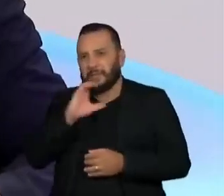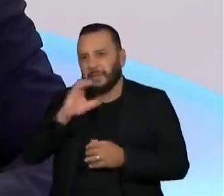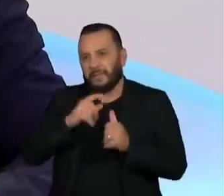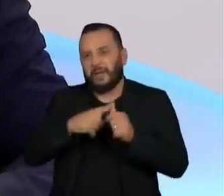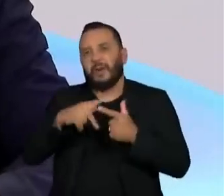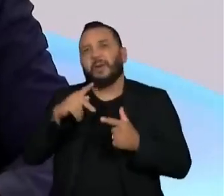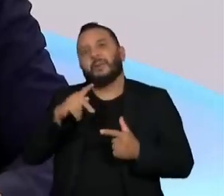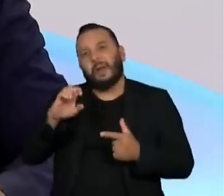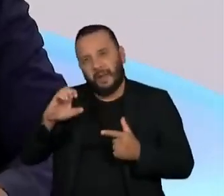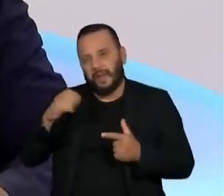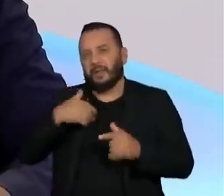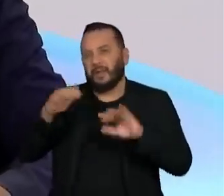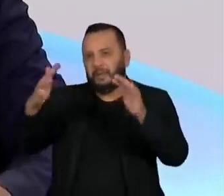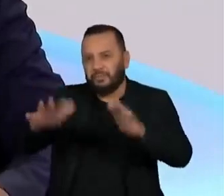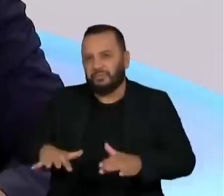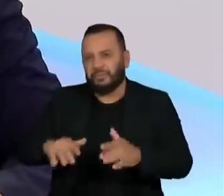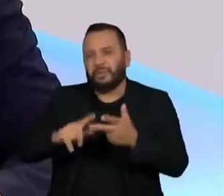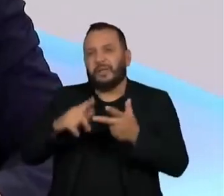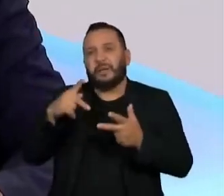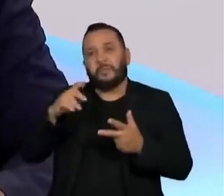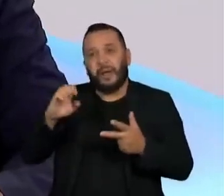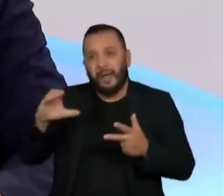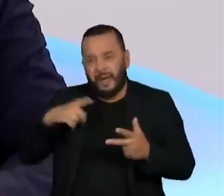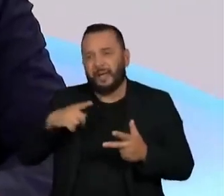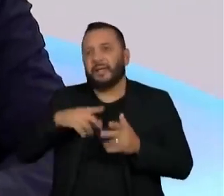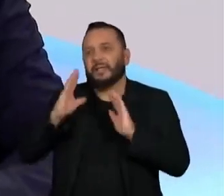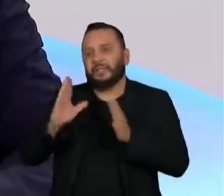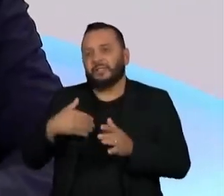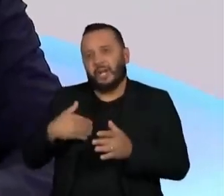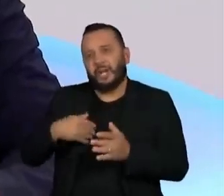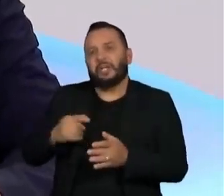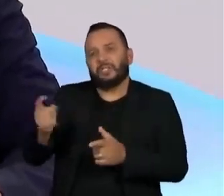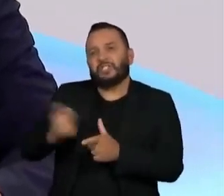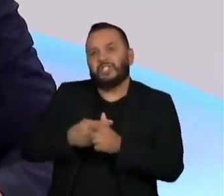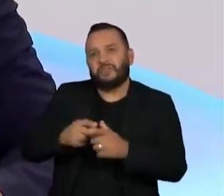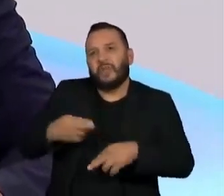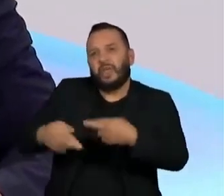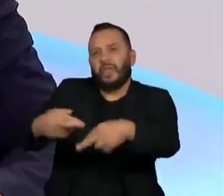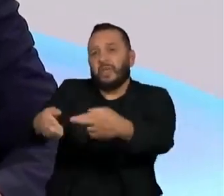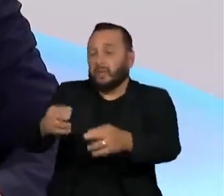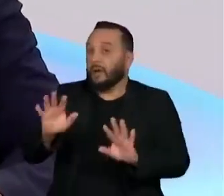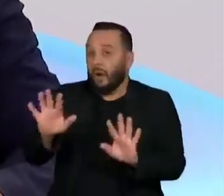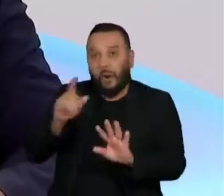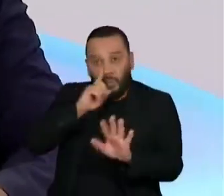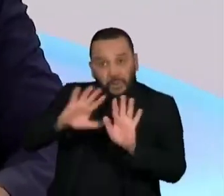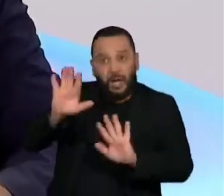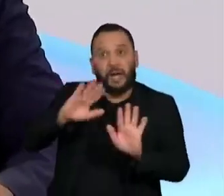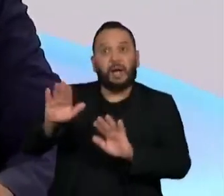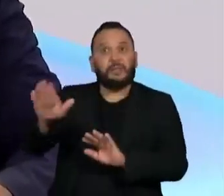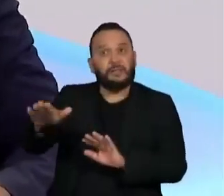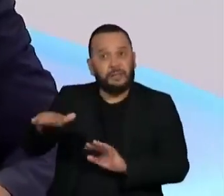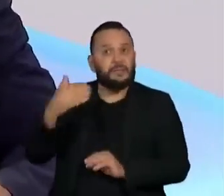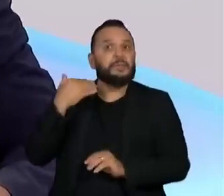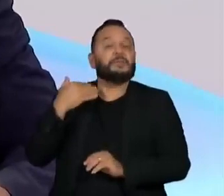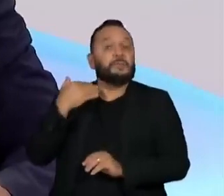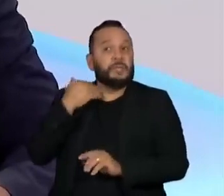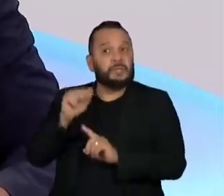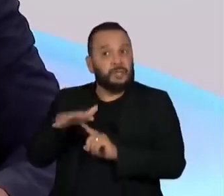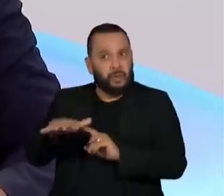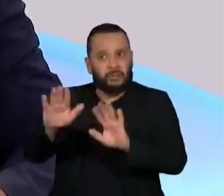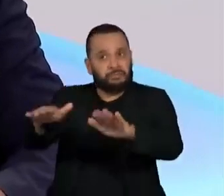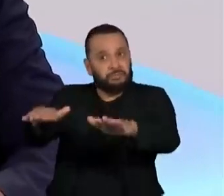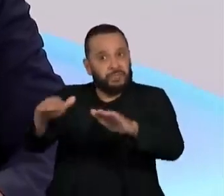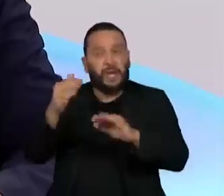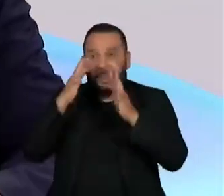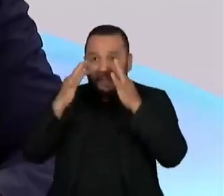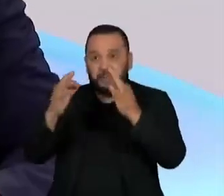técnico dos precatórios cada vez que o banco central alertava Olha tem uma coisa que fiscalmente que tá gerando um perigo tem uma coisa aqui que viola o teto